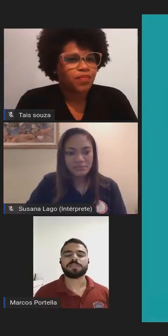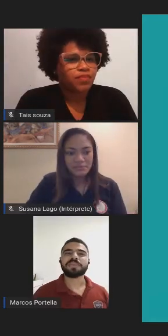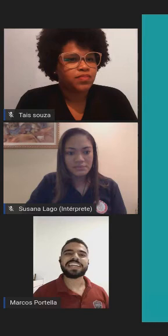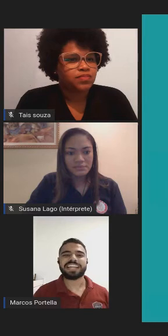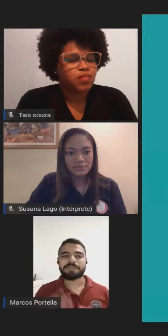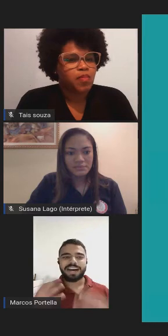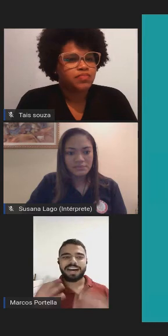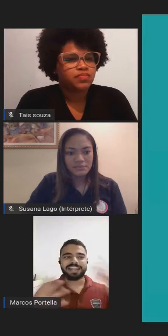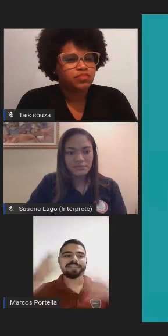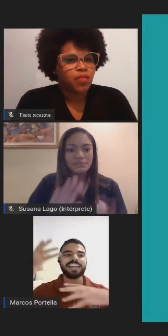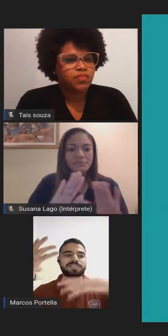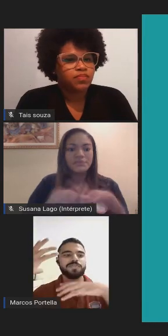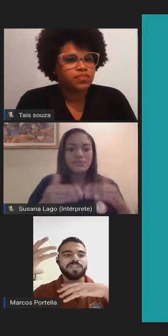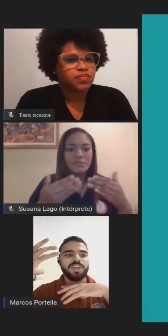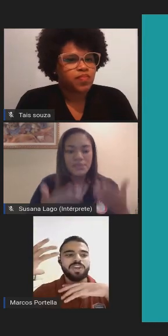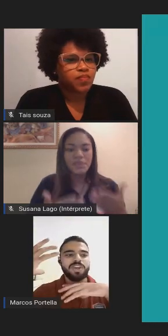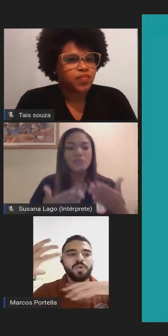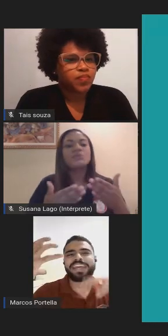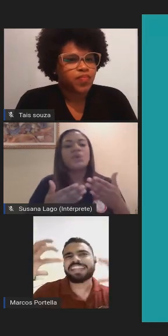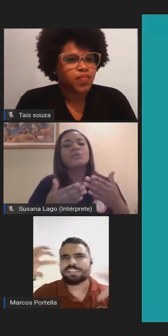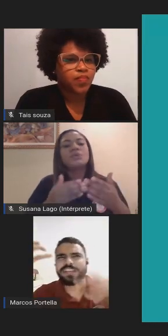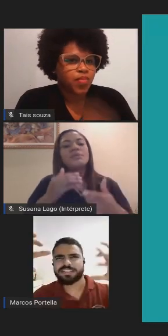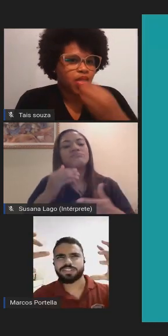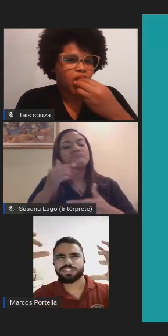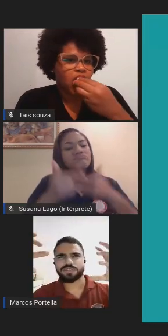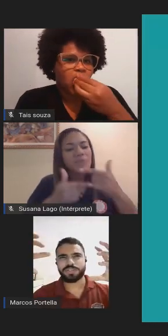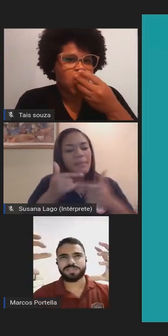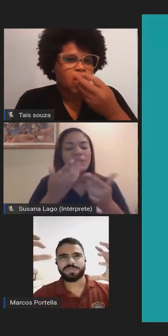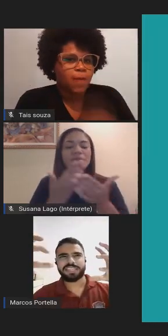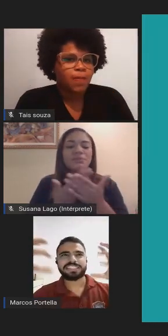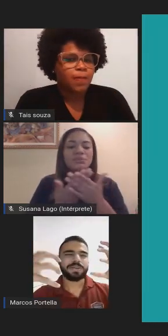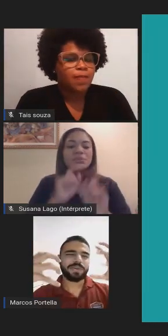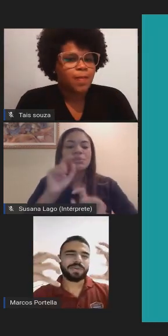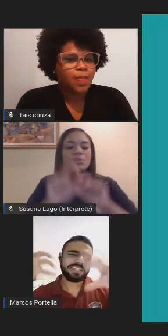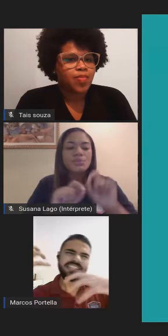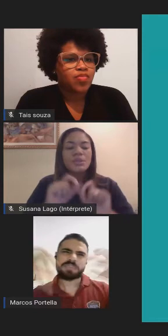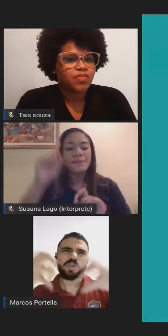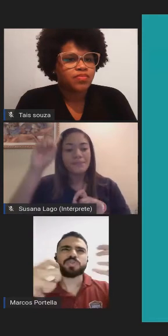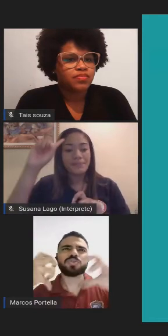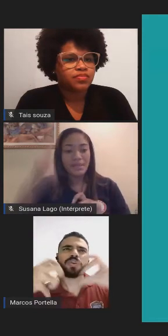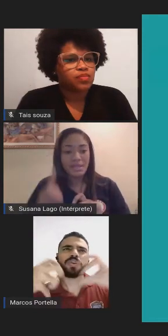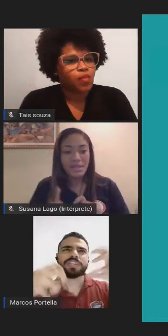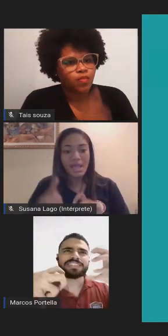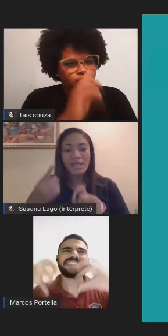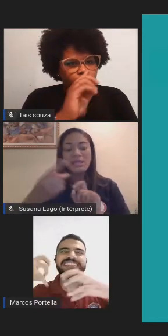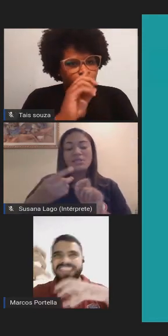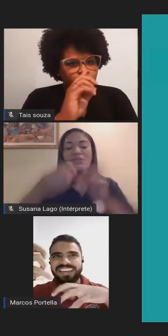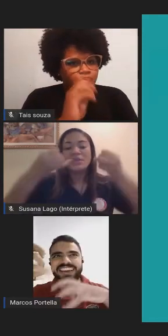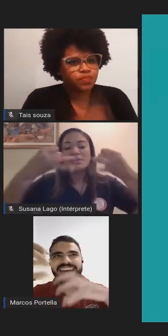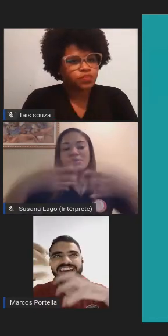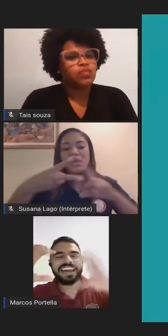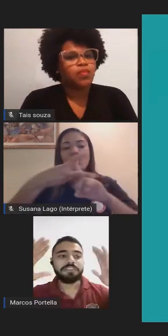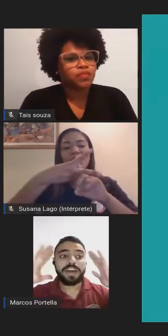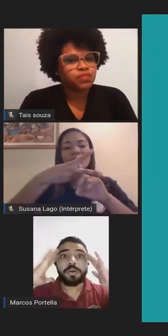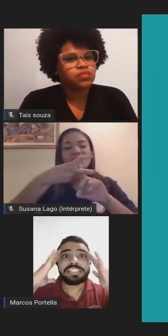Então, assim, o que a gente trabalha é isso. O que a Thaís vai falar de sensores? São esses semicondutores